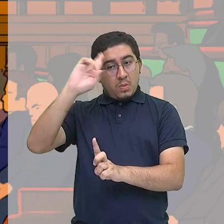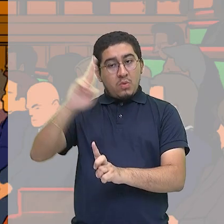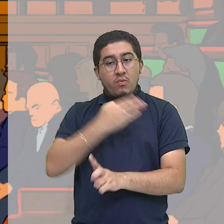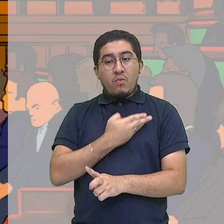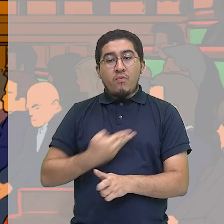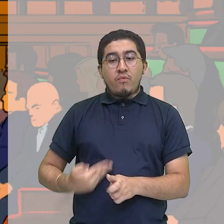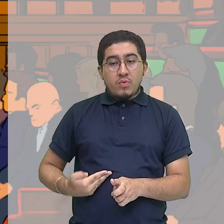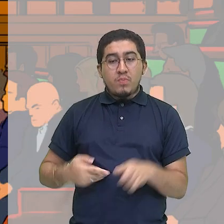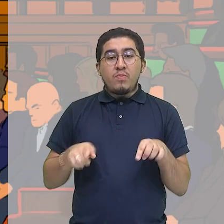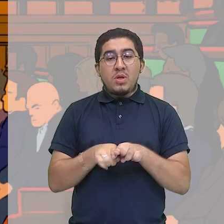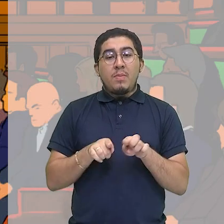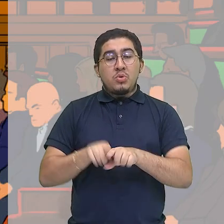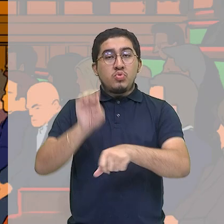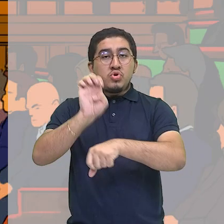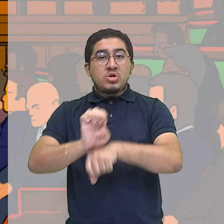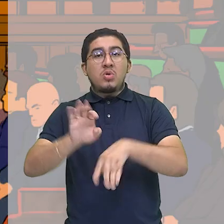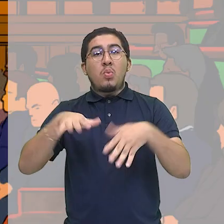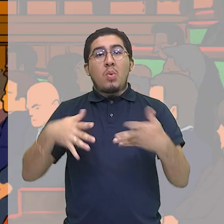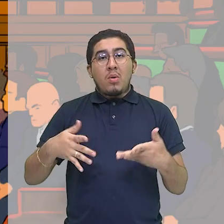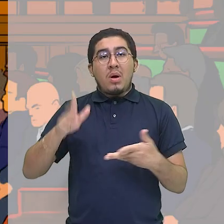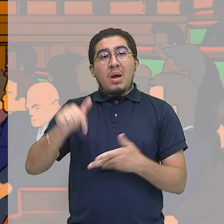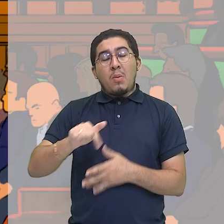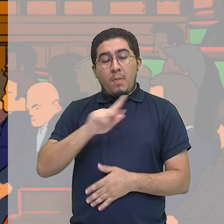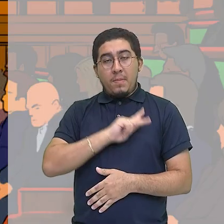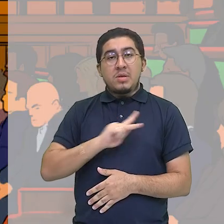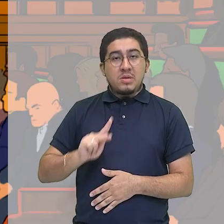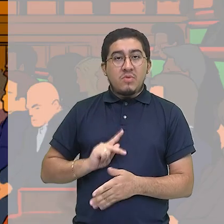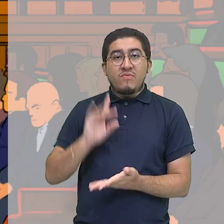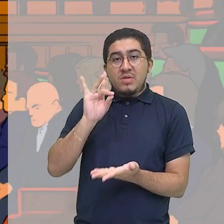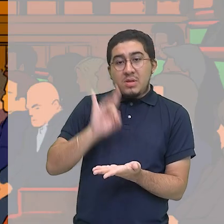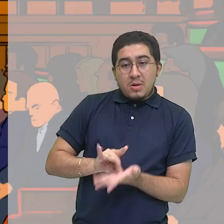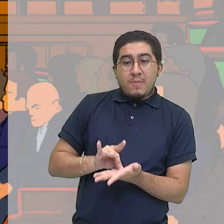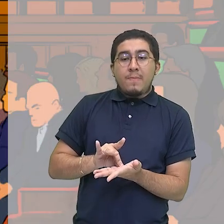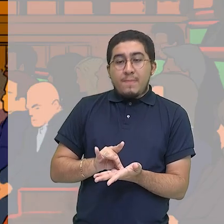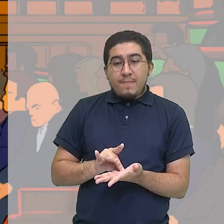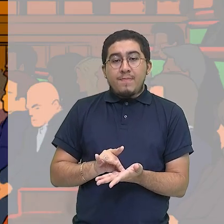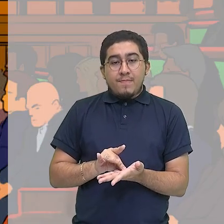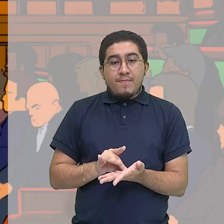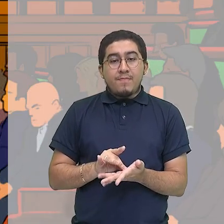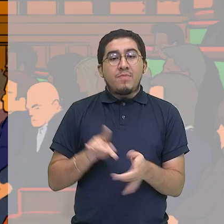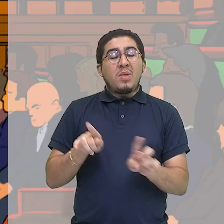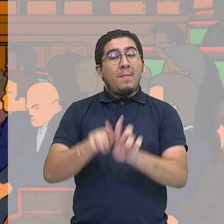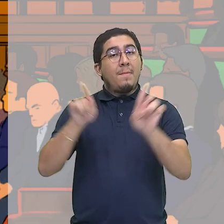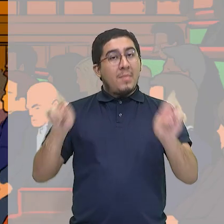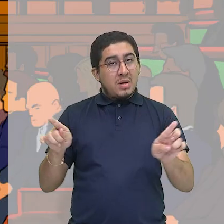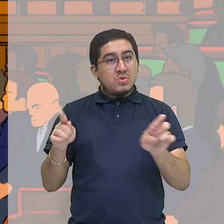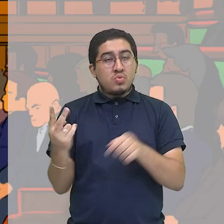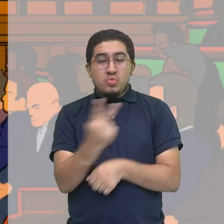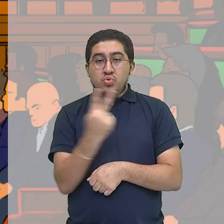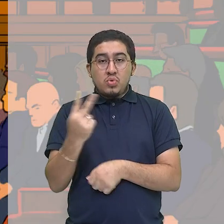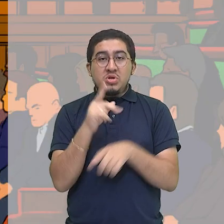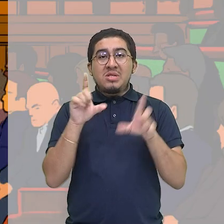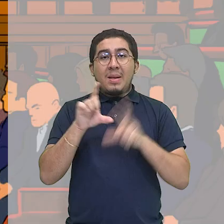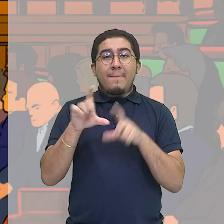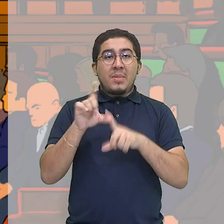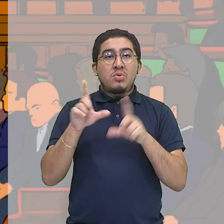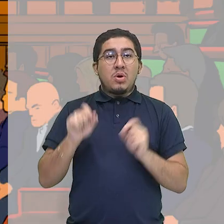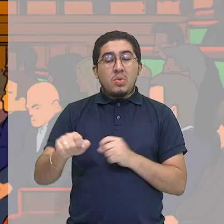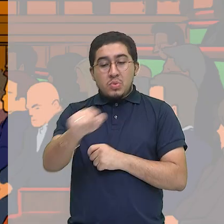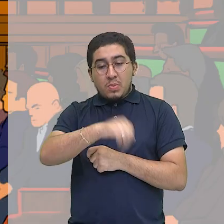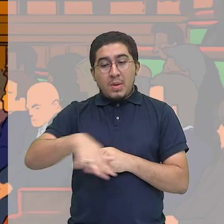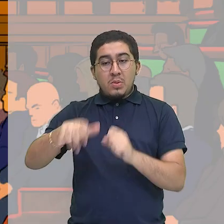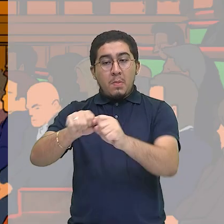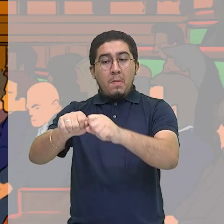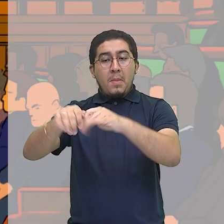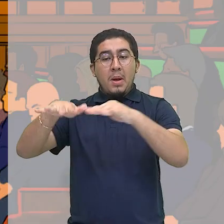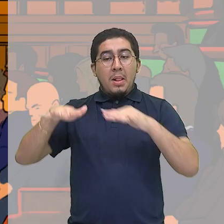e o chefe de Estado é um presidente. O presidente, mas ambos dependem do parlamento